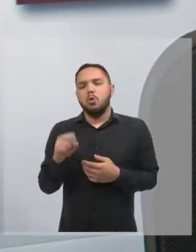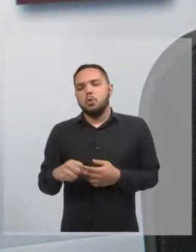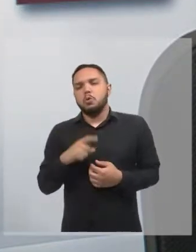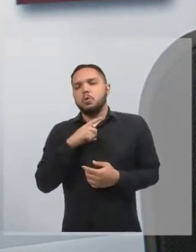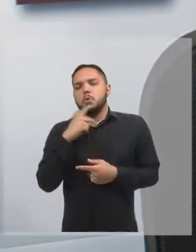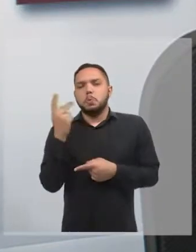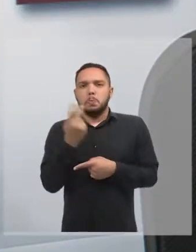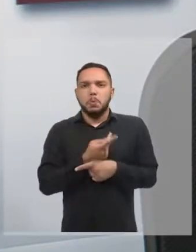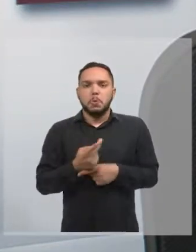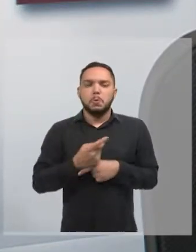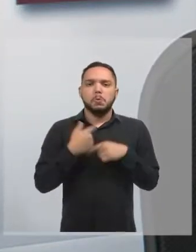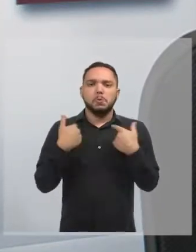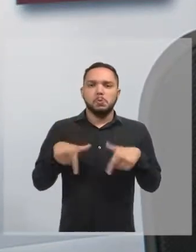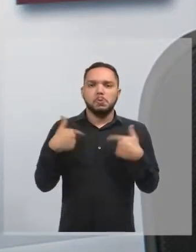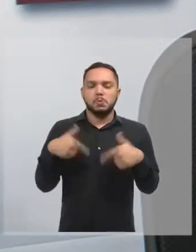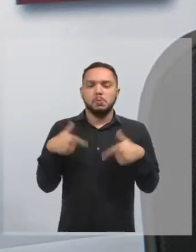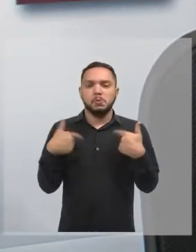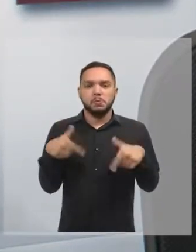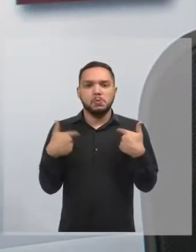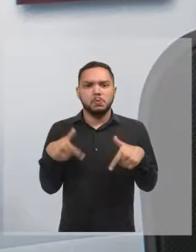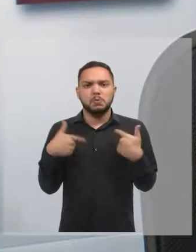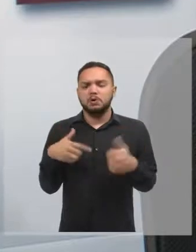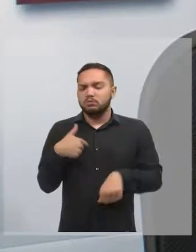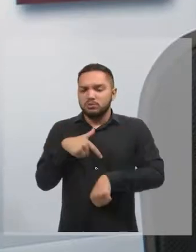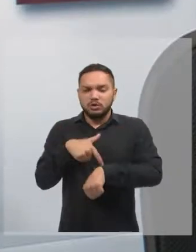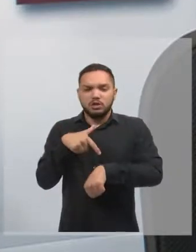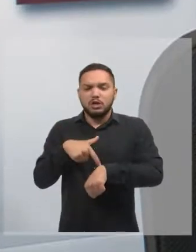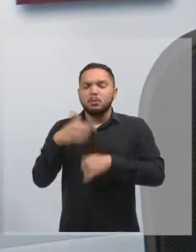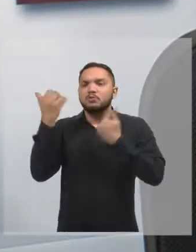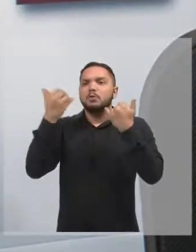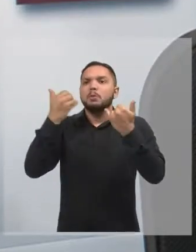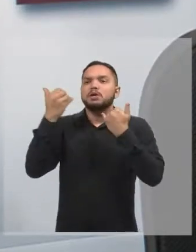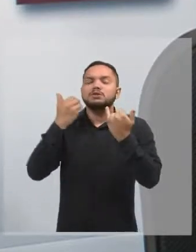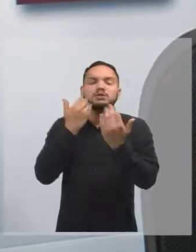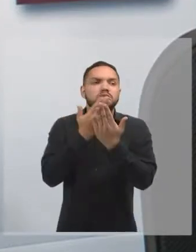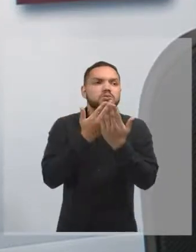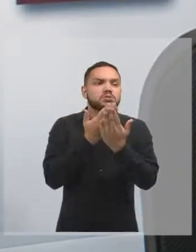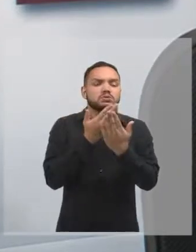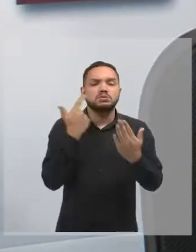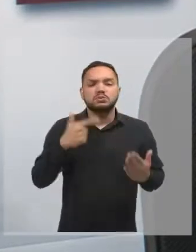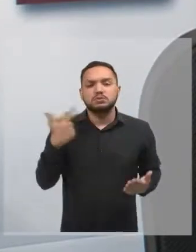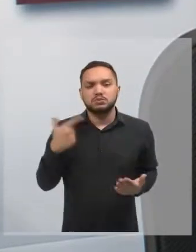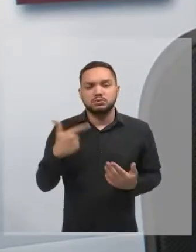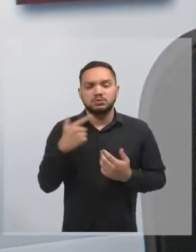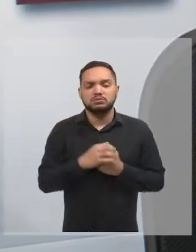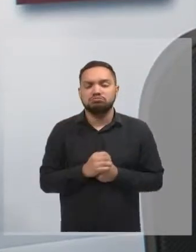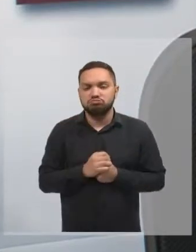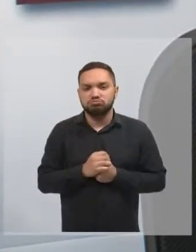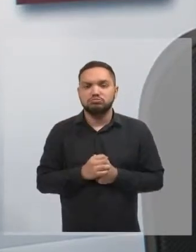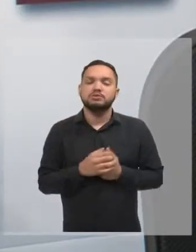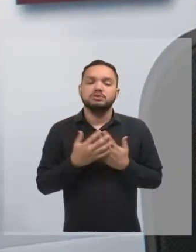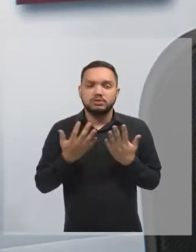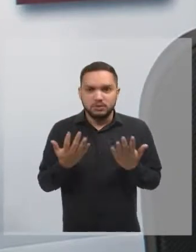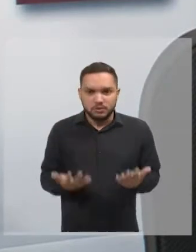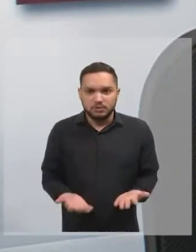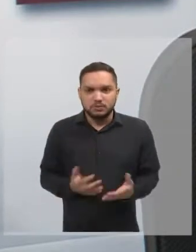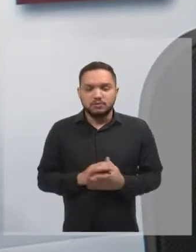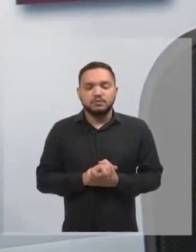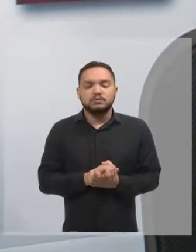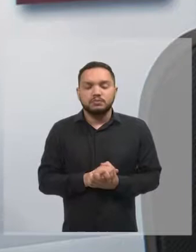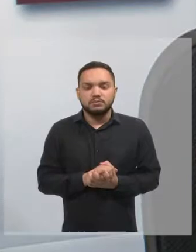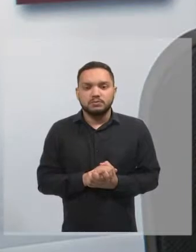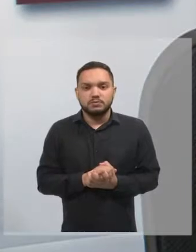de um emprego, está entendendo? Ou está fazendo um bico, ele não tem tempo de se informar, Paulo. É verdade. Aí o que é que